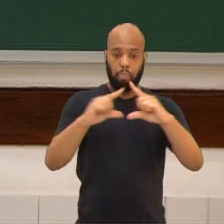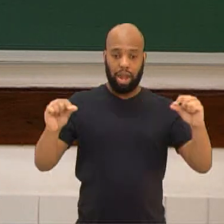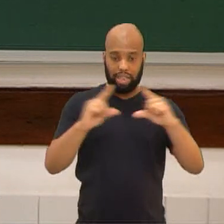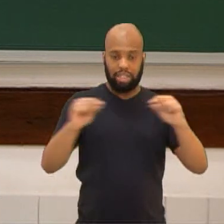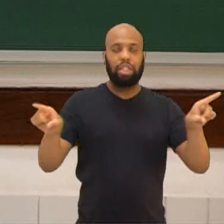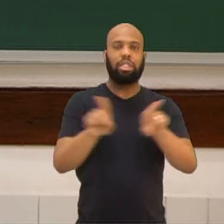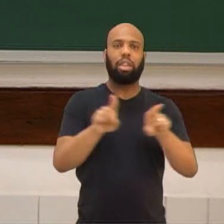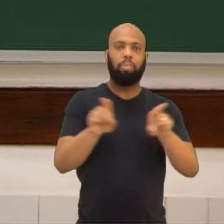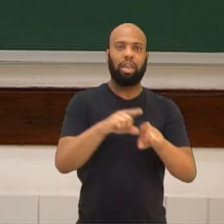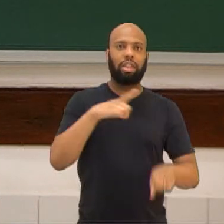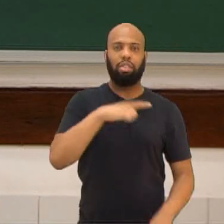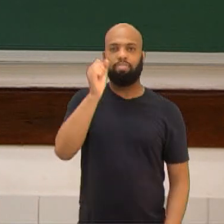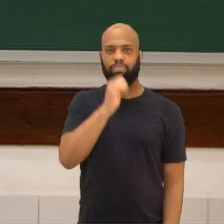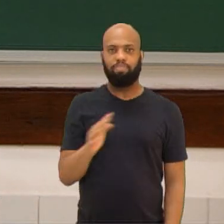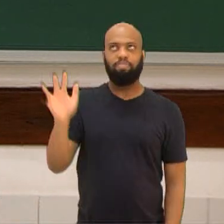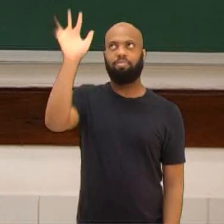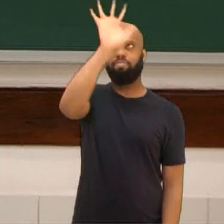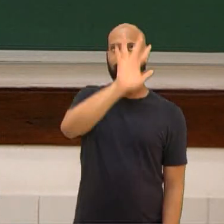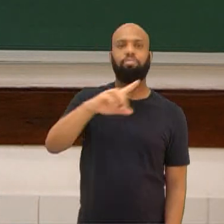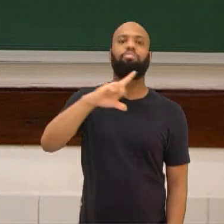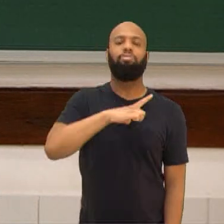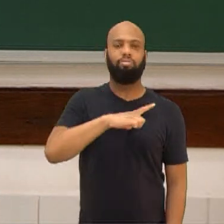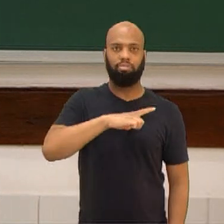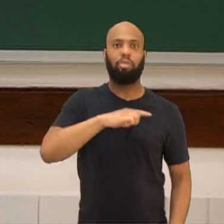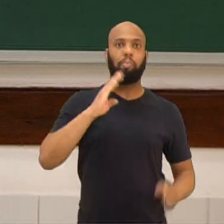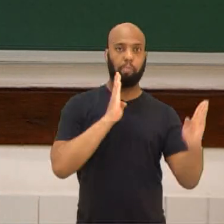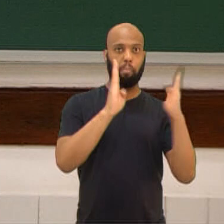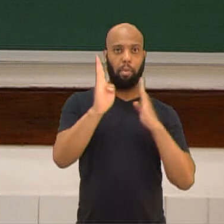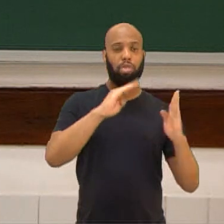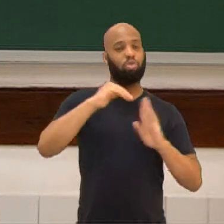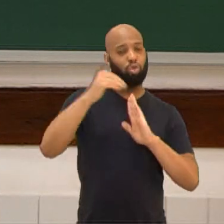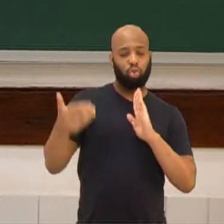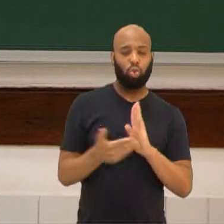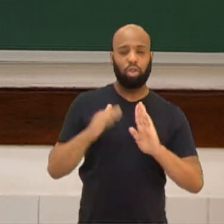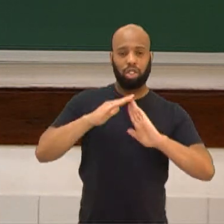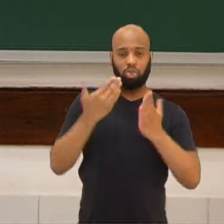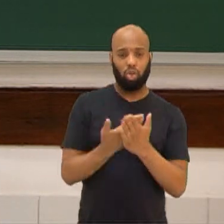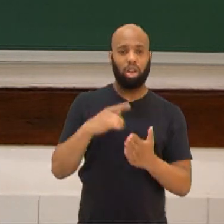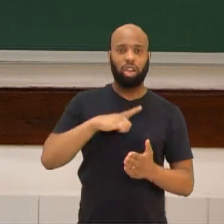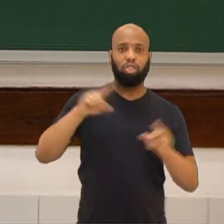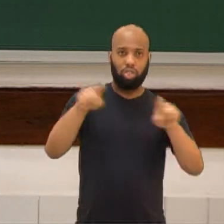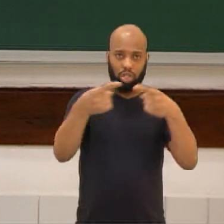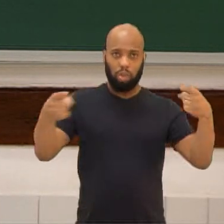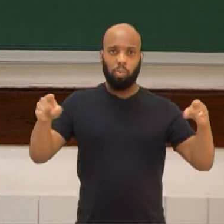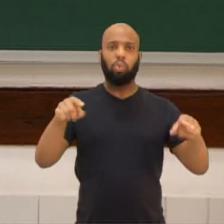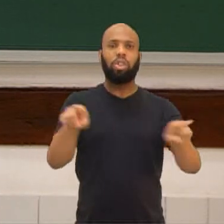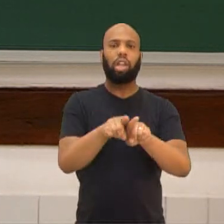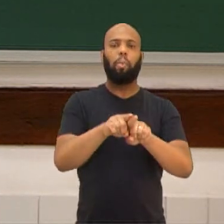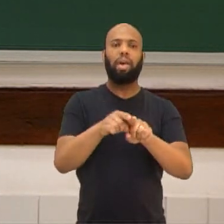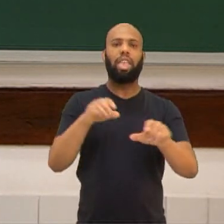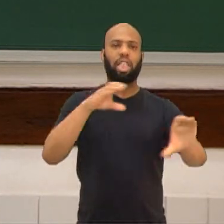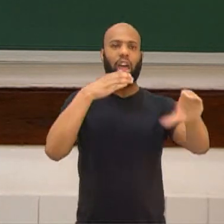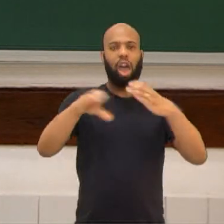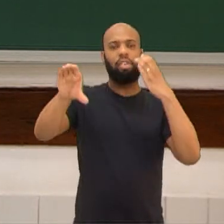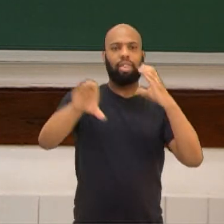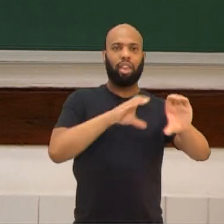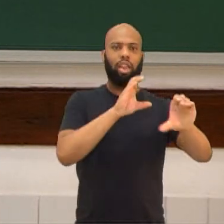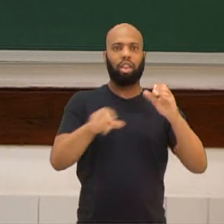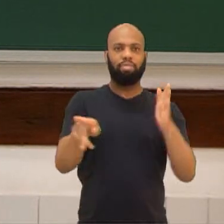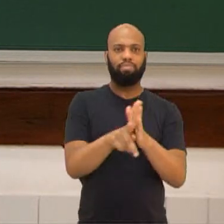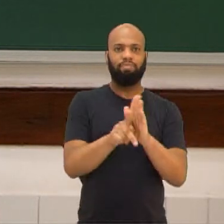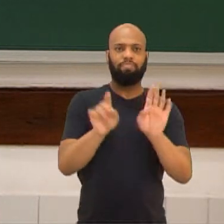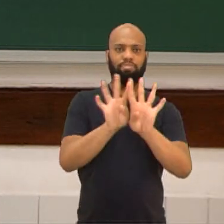inteiro. Houve uma época que todas as escolas tinham música como obrigatório, o canto coral como obrigatório, e